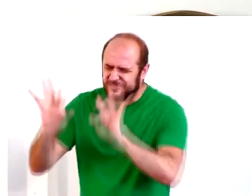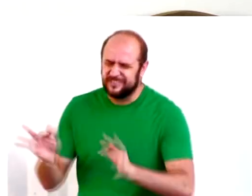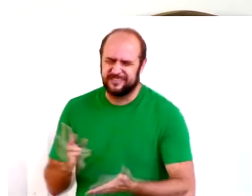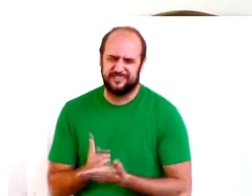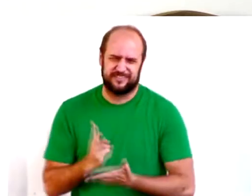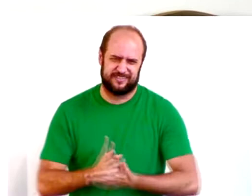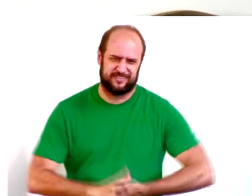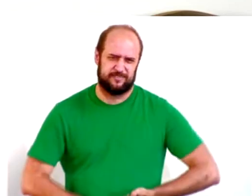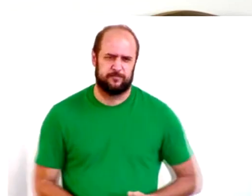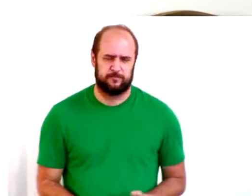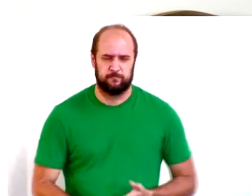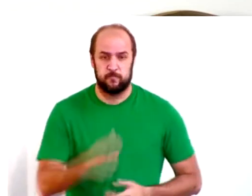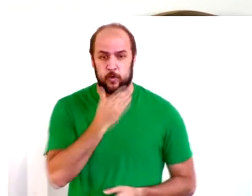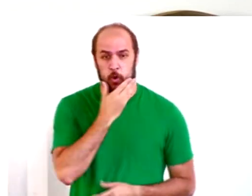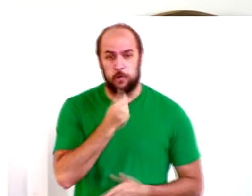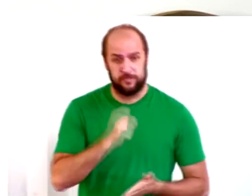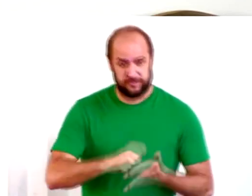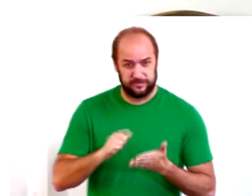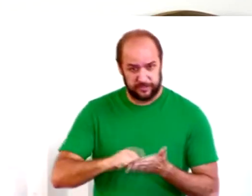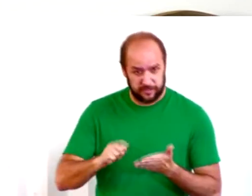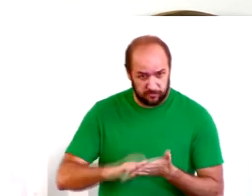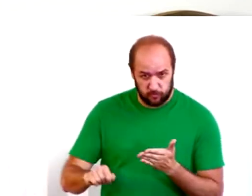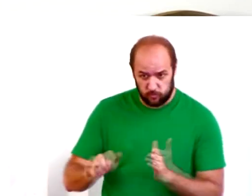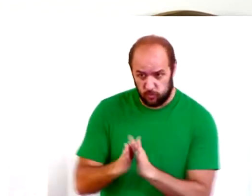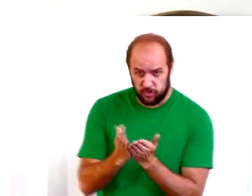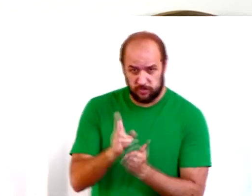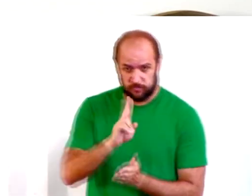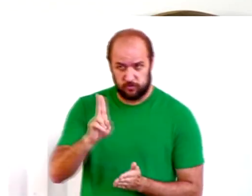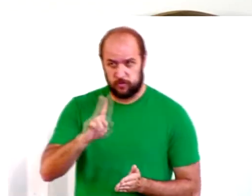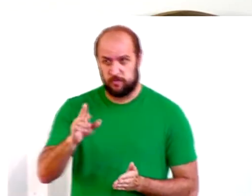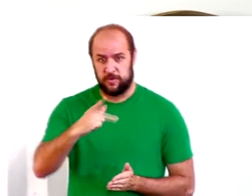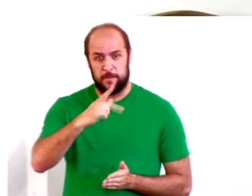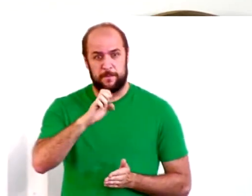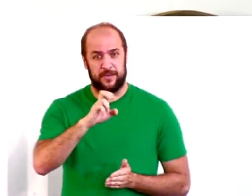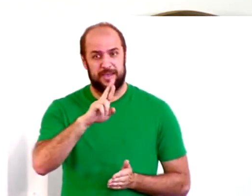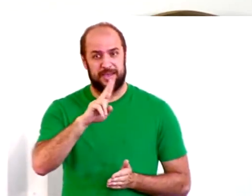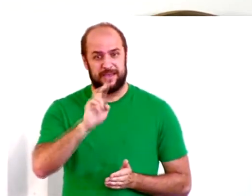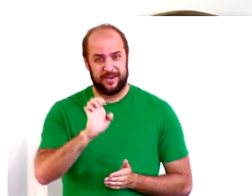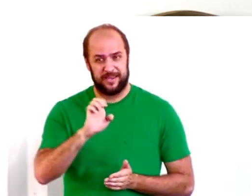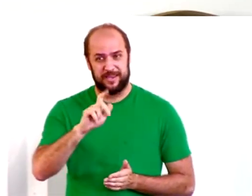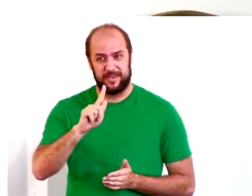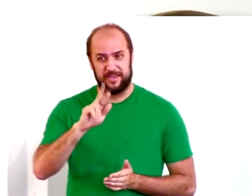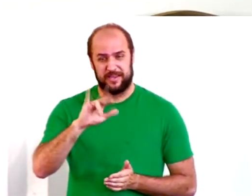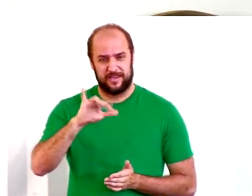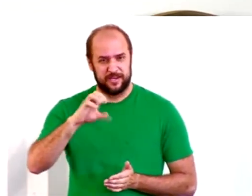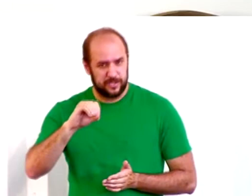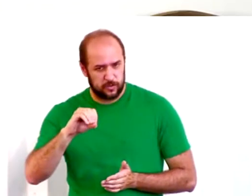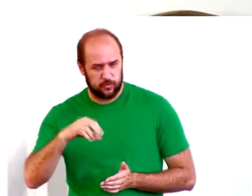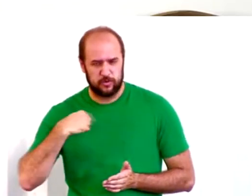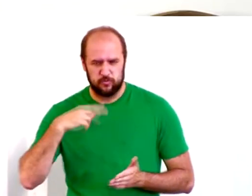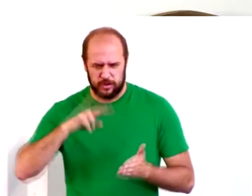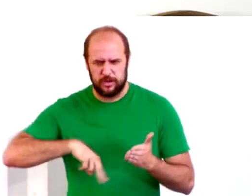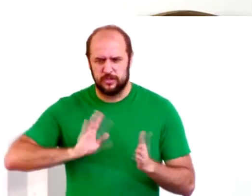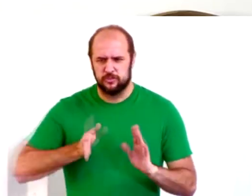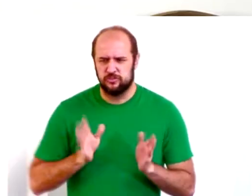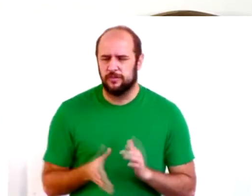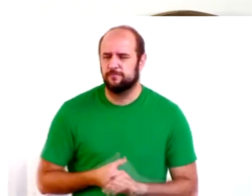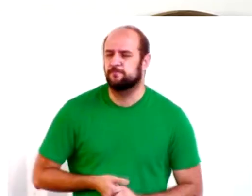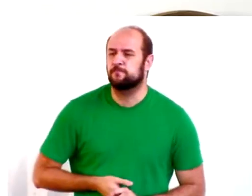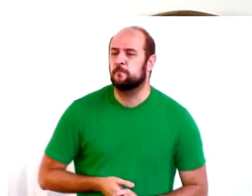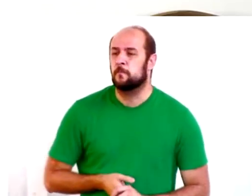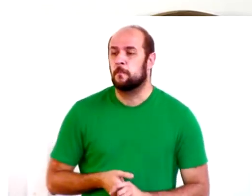aquele livro O Peregrino, que muitos de nós talvez tenham lido, eu o li e acho interessante.